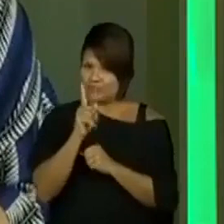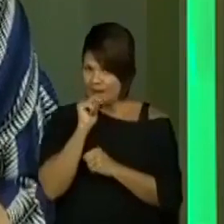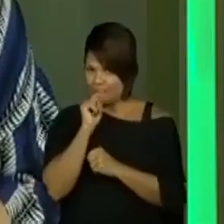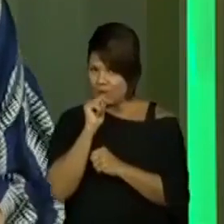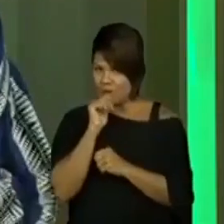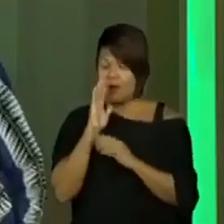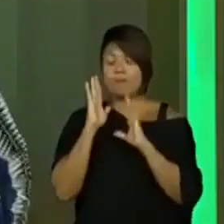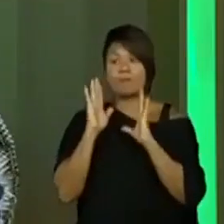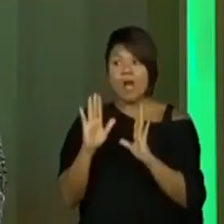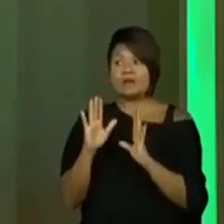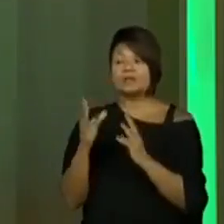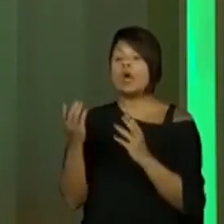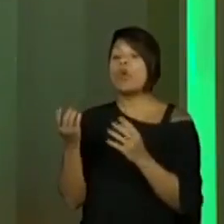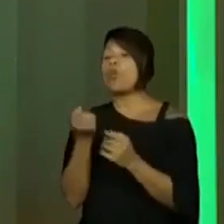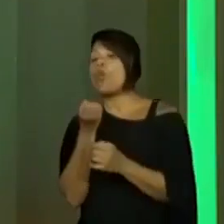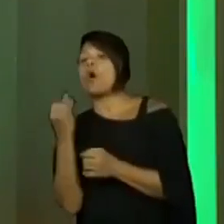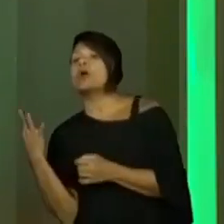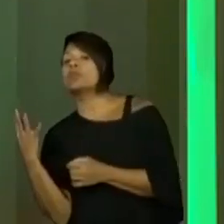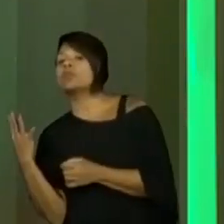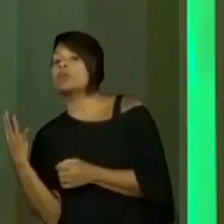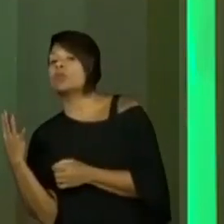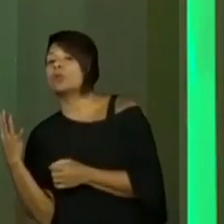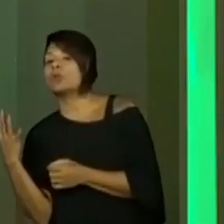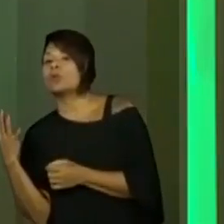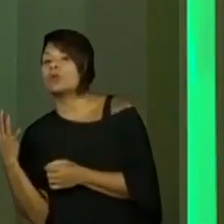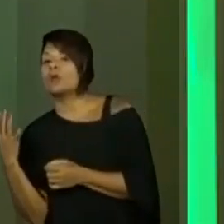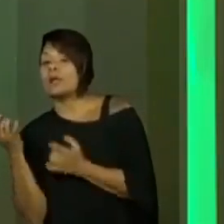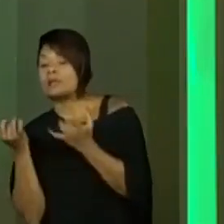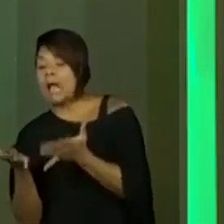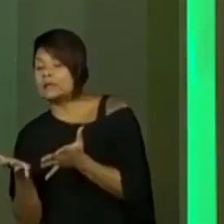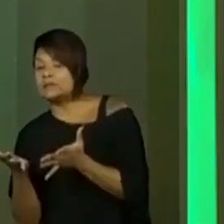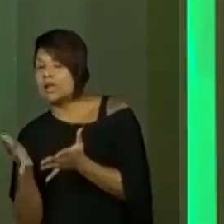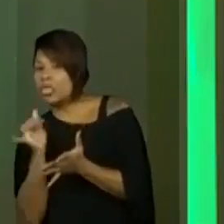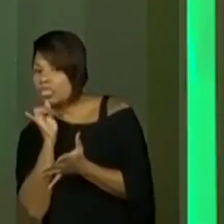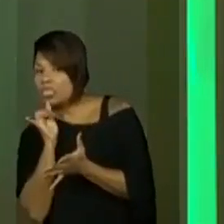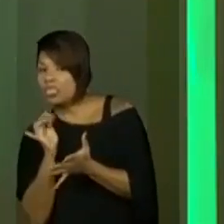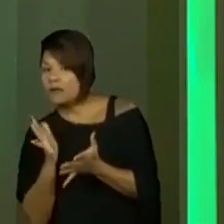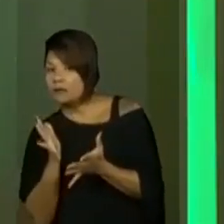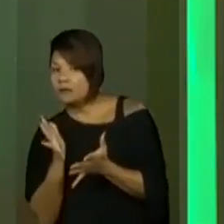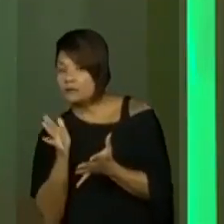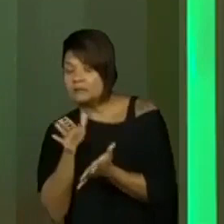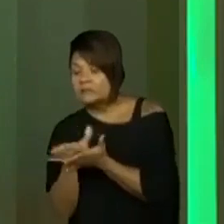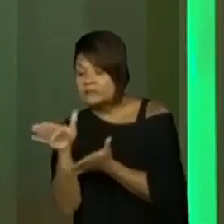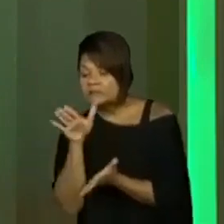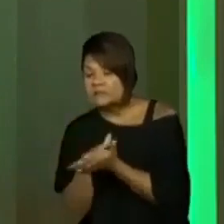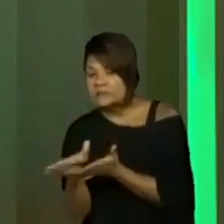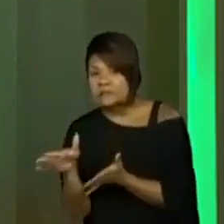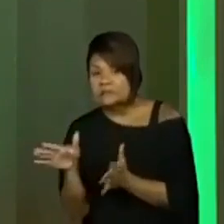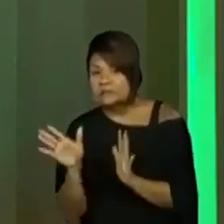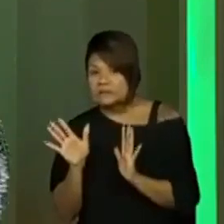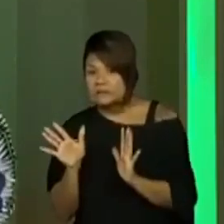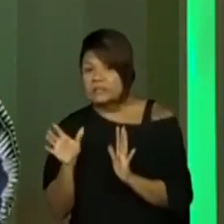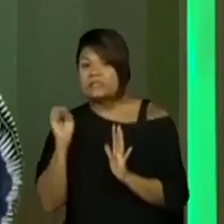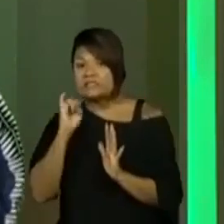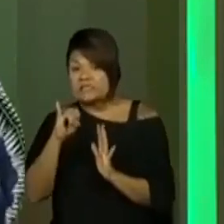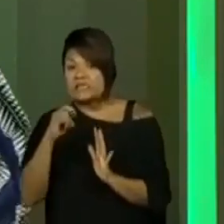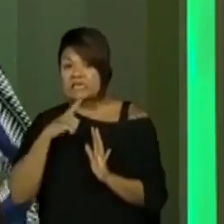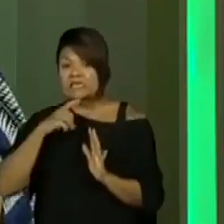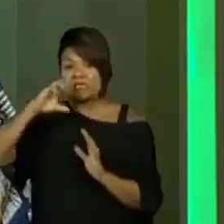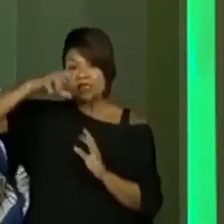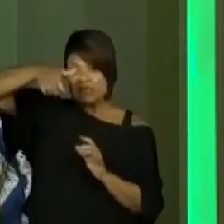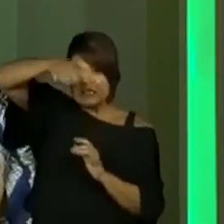uma grande quantidade de água. Então, tentem perceber o desperdício. Tentem perceber se é